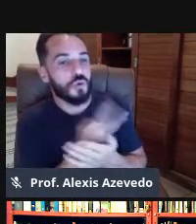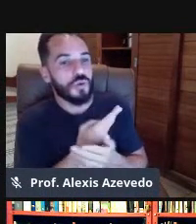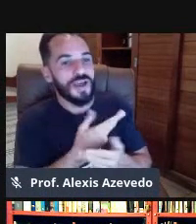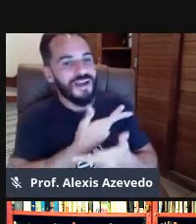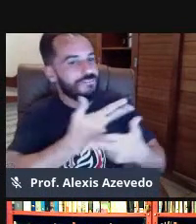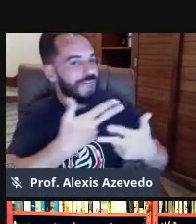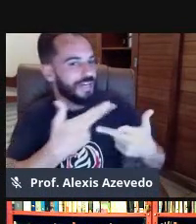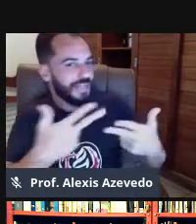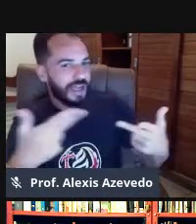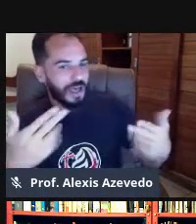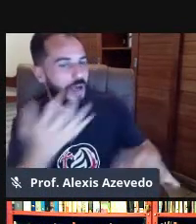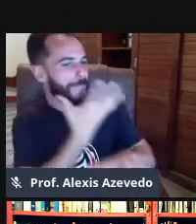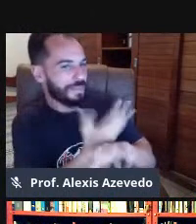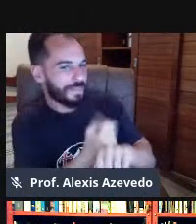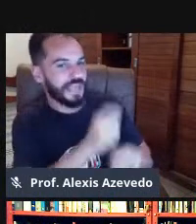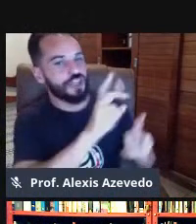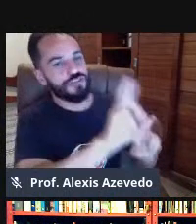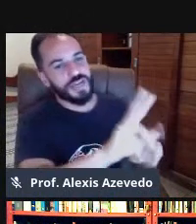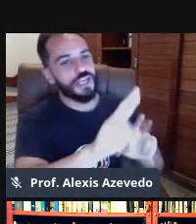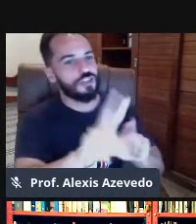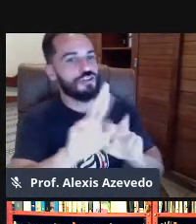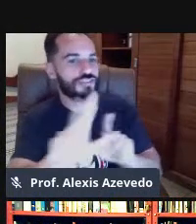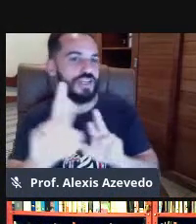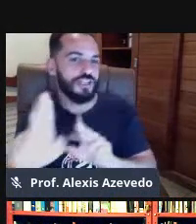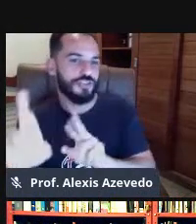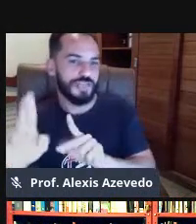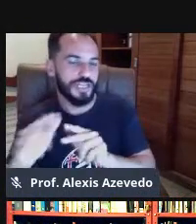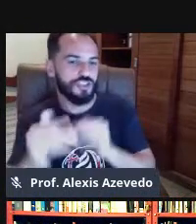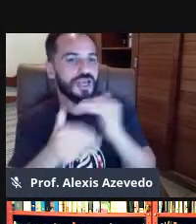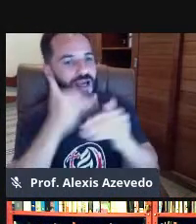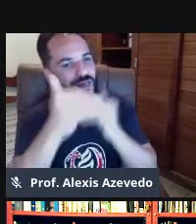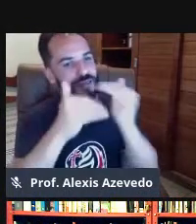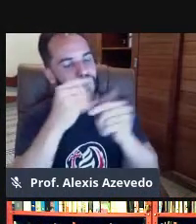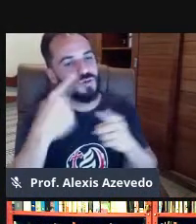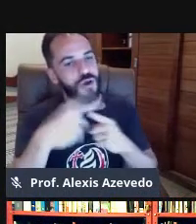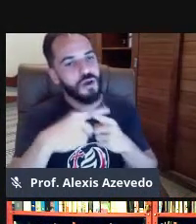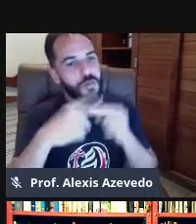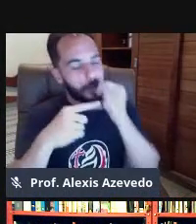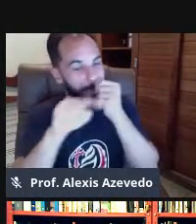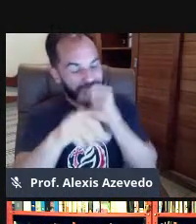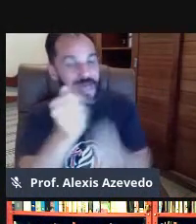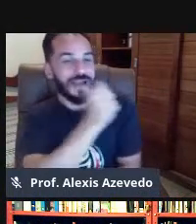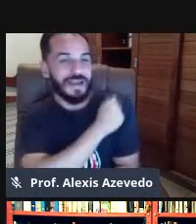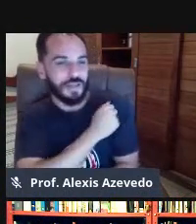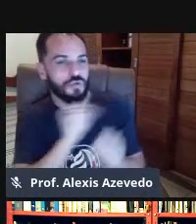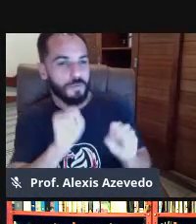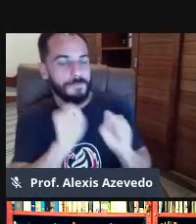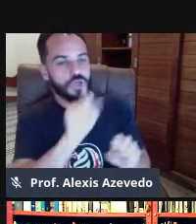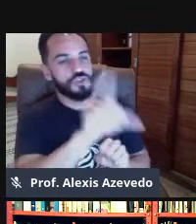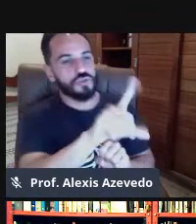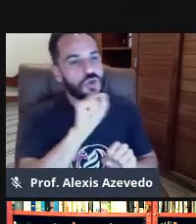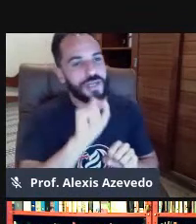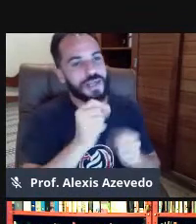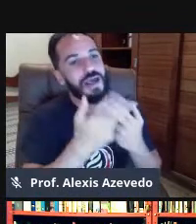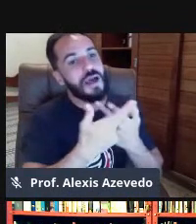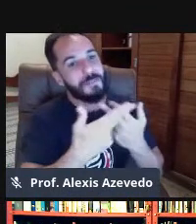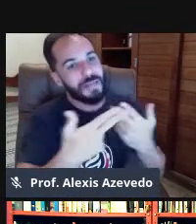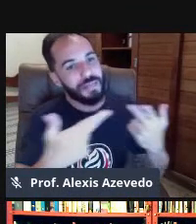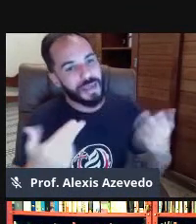cursar a disciplina em outro turno, se tiver vaga, né, porque a vaga para cada disciplina